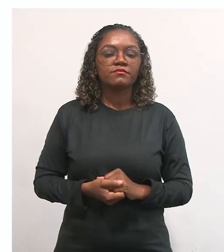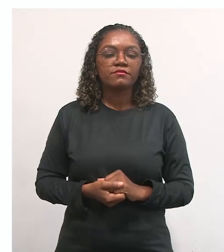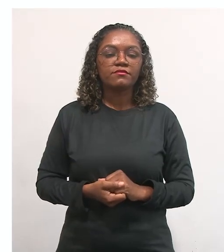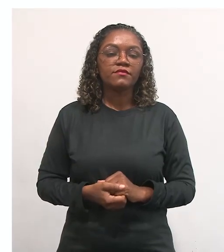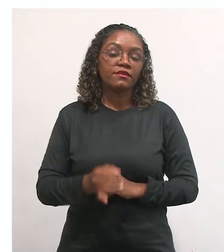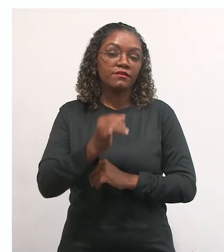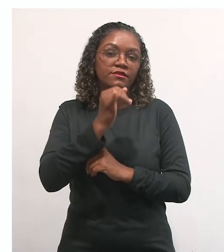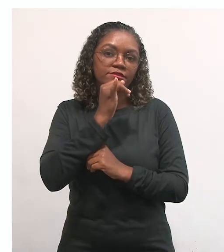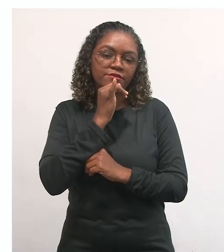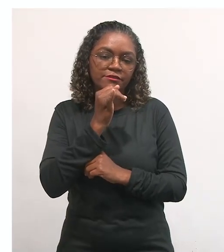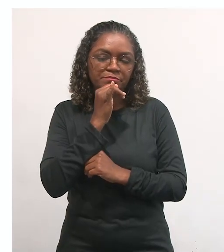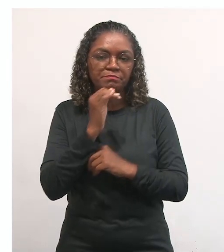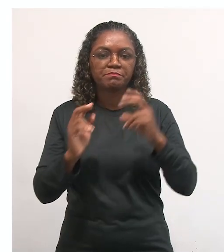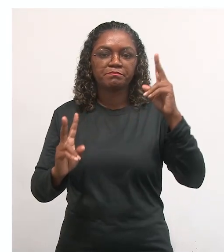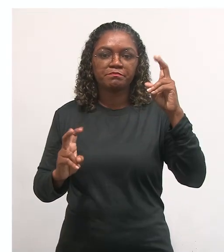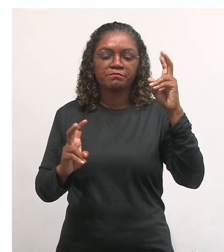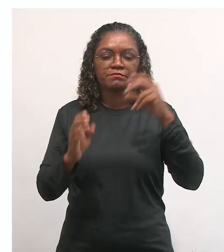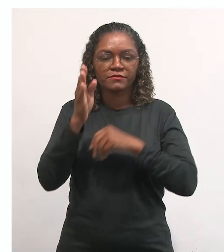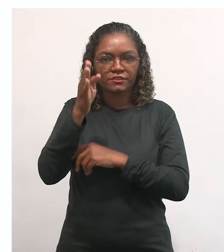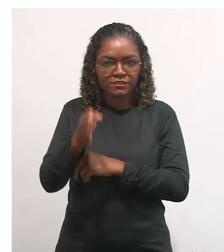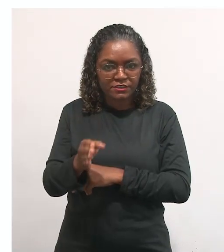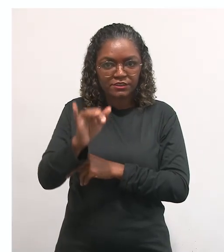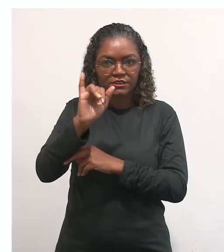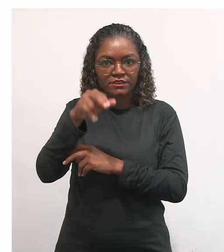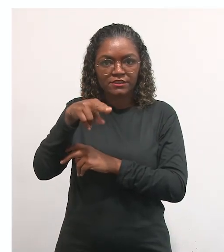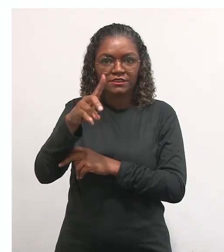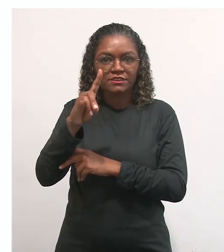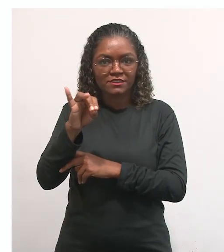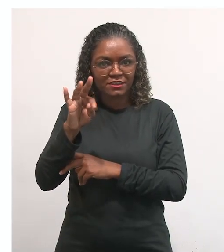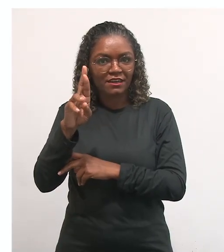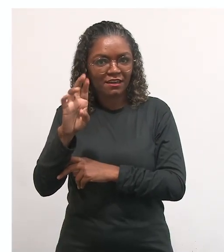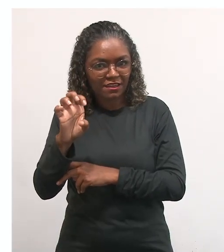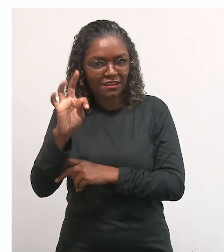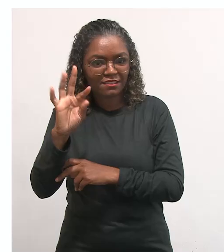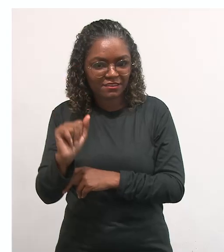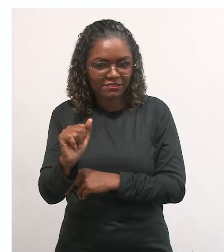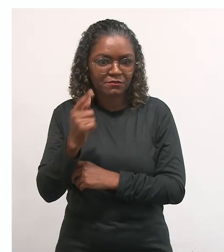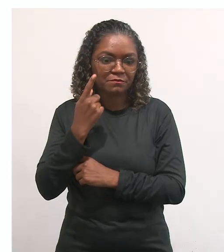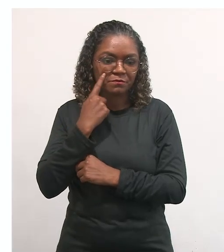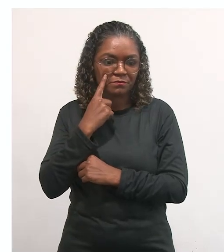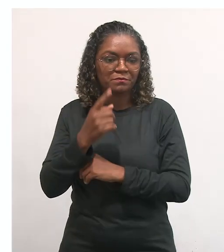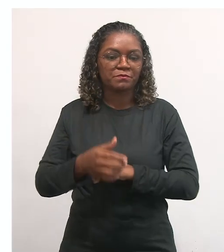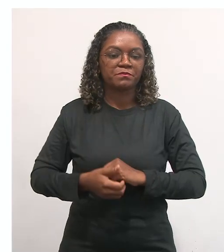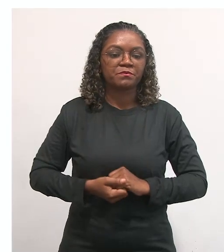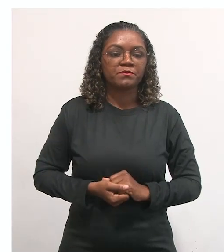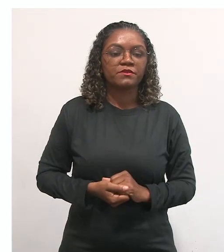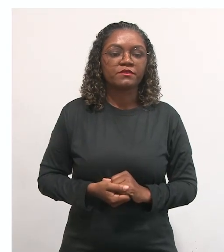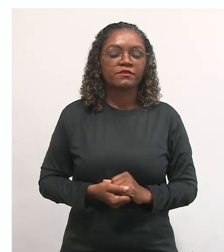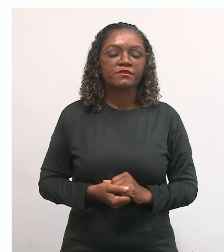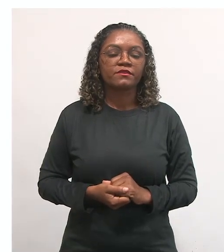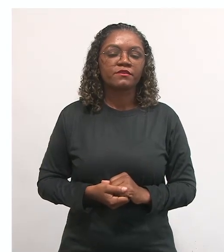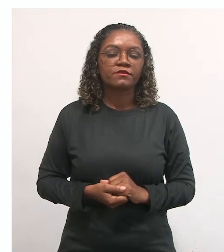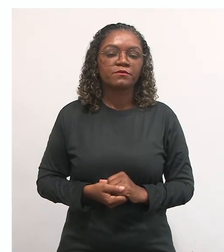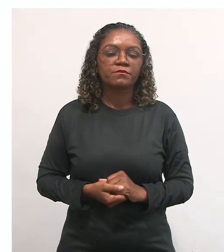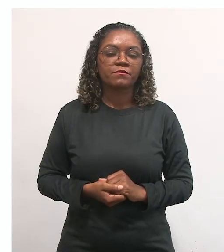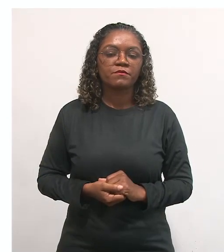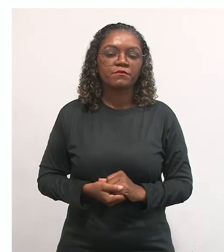as suas palavras tá então citação direta ela apresenta o pensamento do autor diluído no texto ó